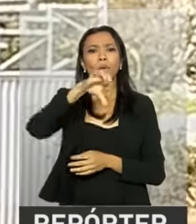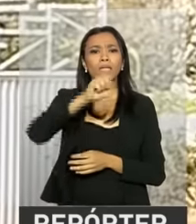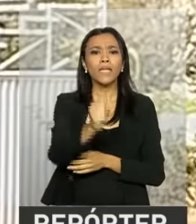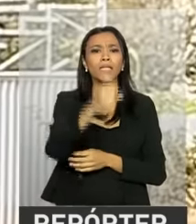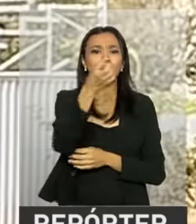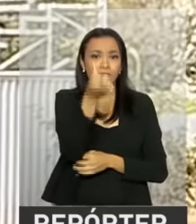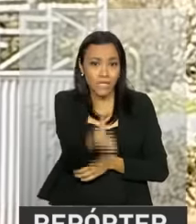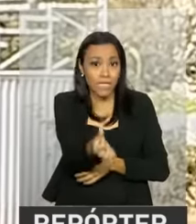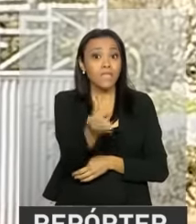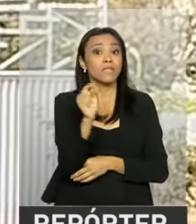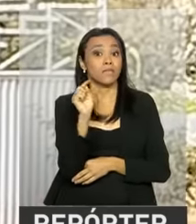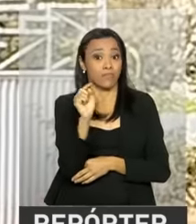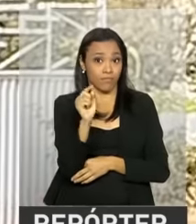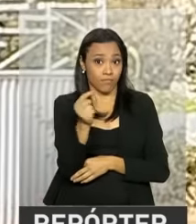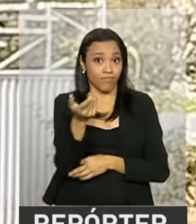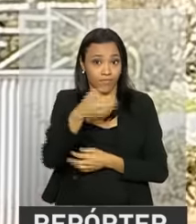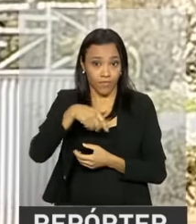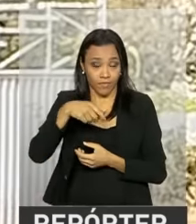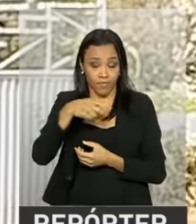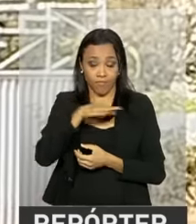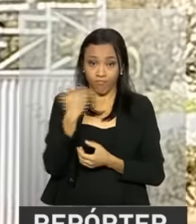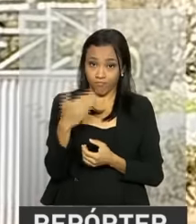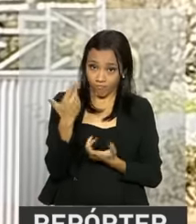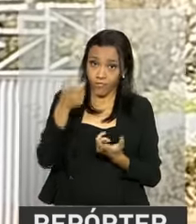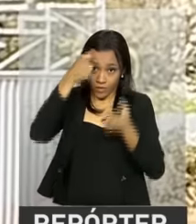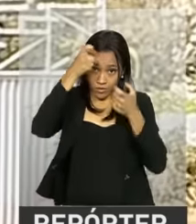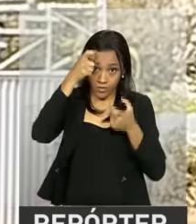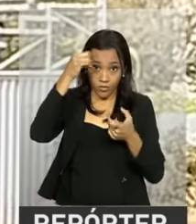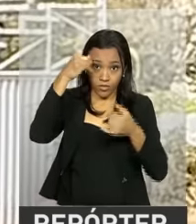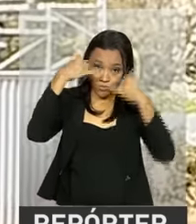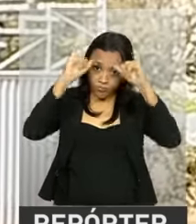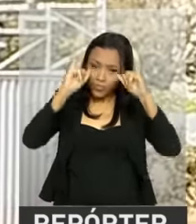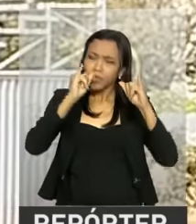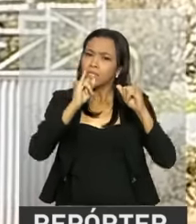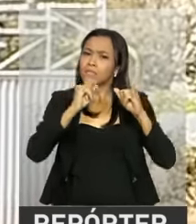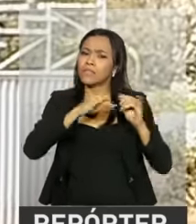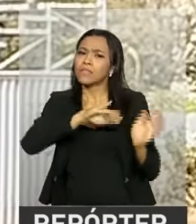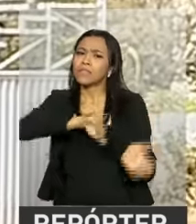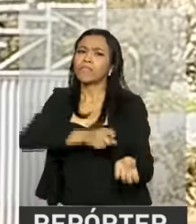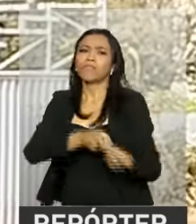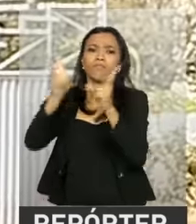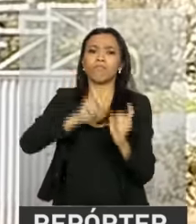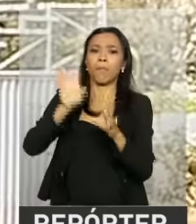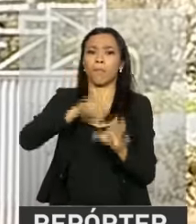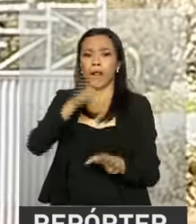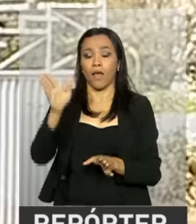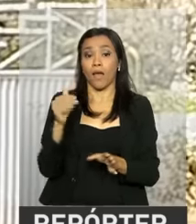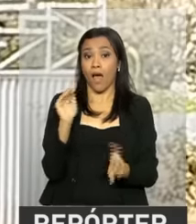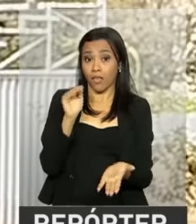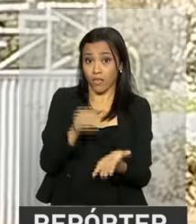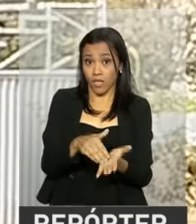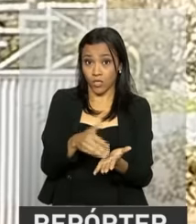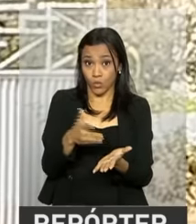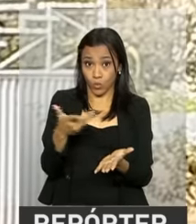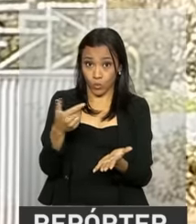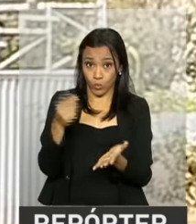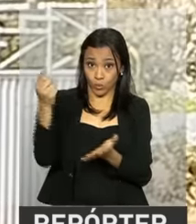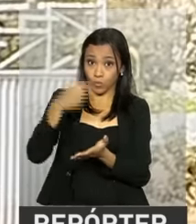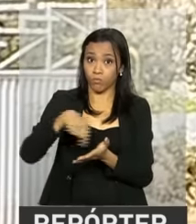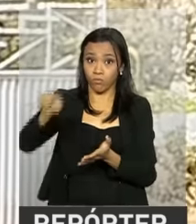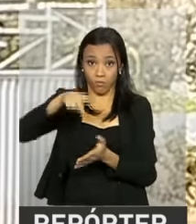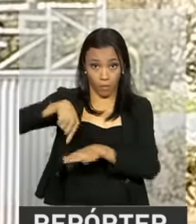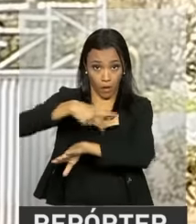de gado para aquele país avaliadas em R 50 milhões deais desde o início do ano Os turcos se tornaram o